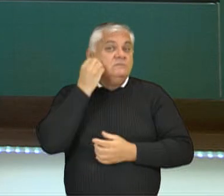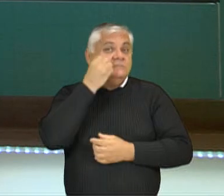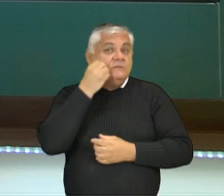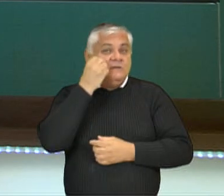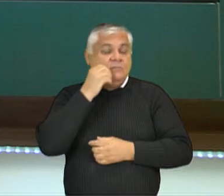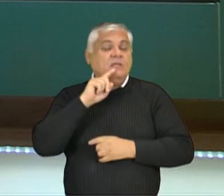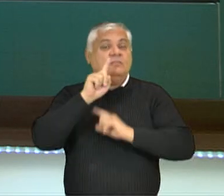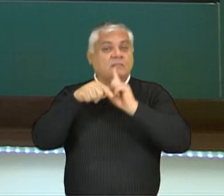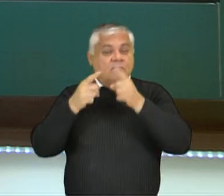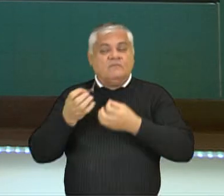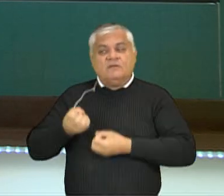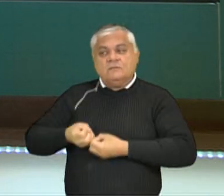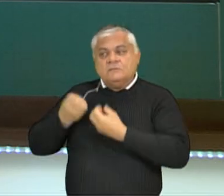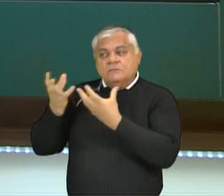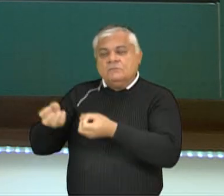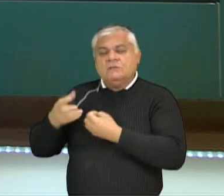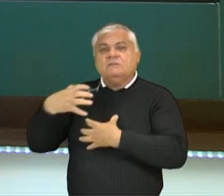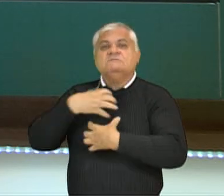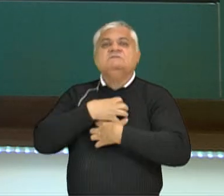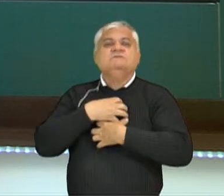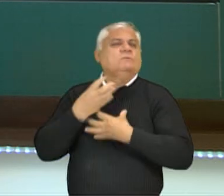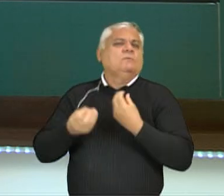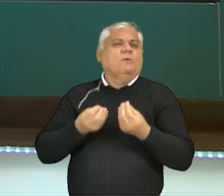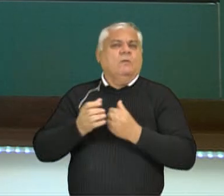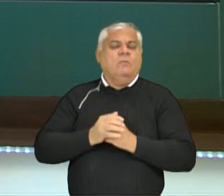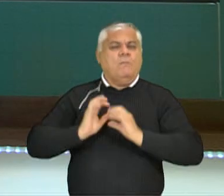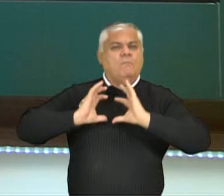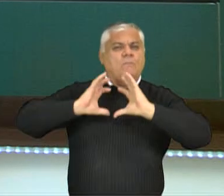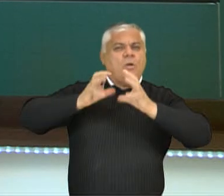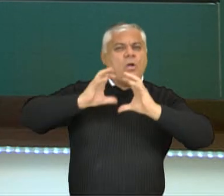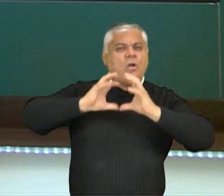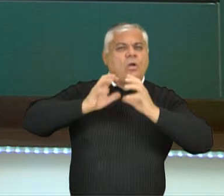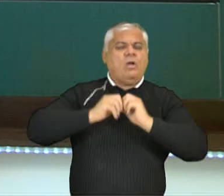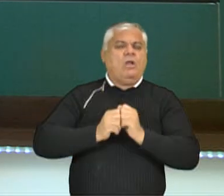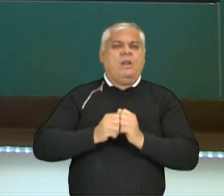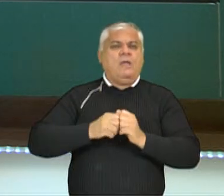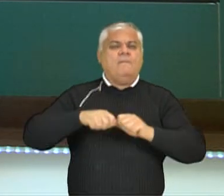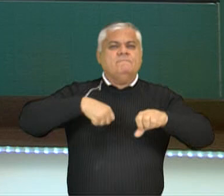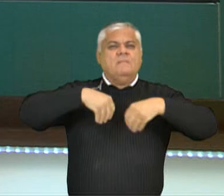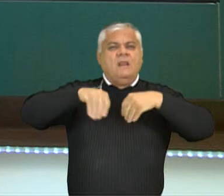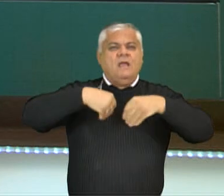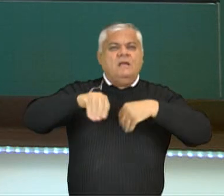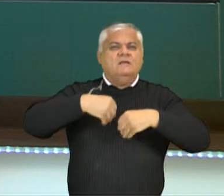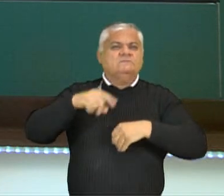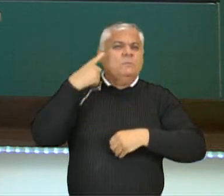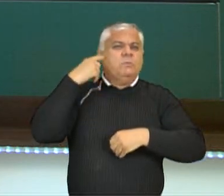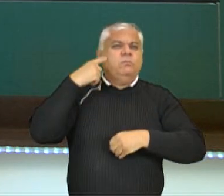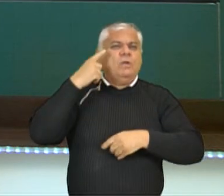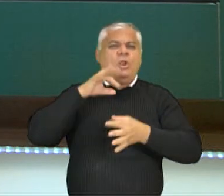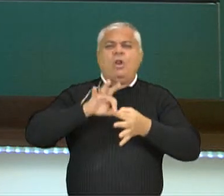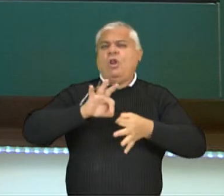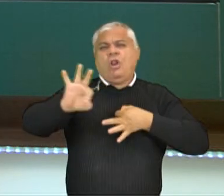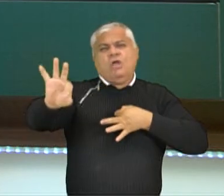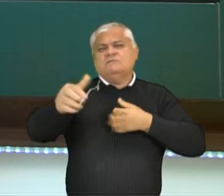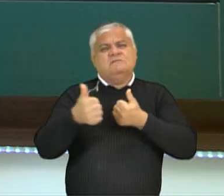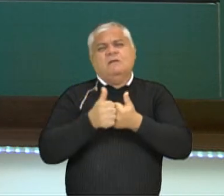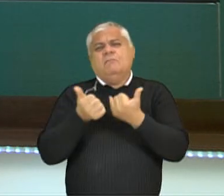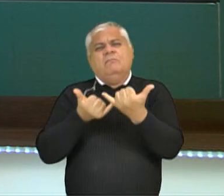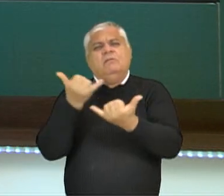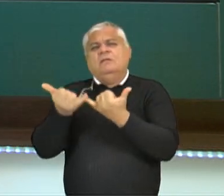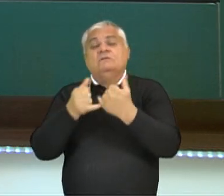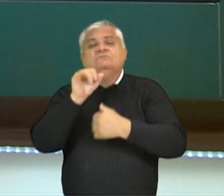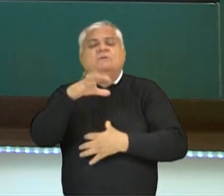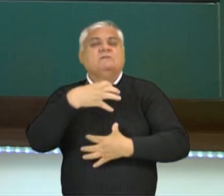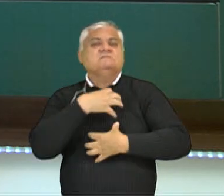compartilhar depois o que você sentiu. Pode ser com uma bola, com uma sacola plástica ali. E não precisa ser longe, é uma brincadeira, só para